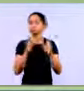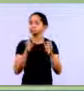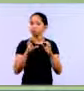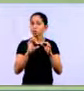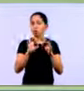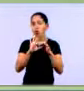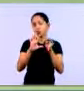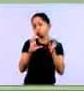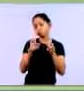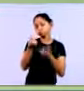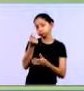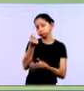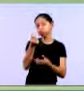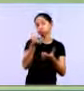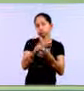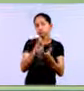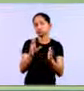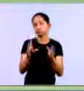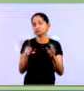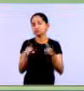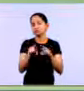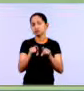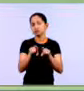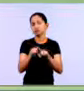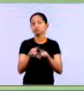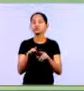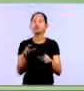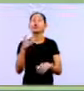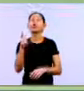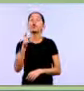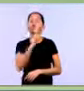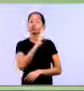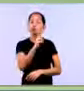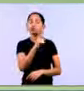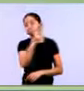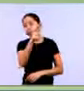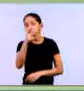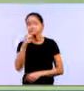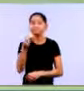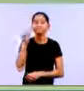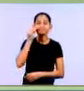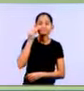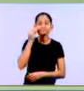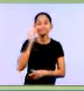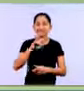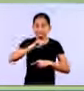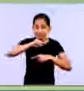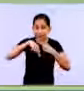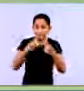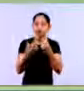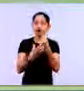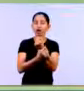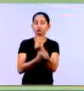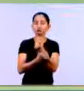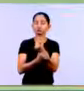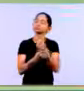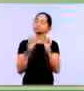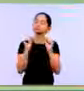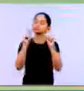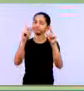uma fiança. Também ele pode nomear bens à penhora. Depois que ele garantiu a